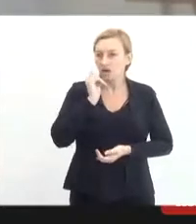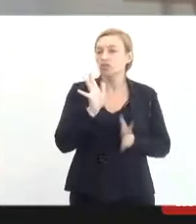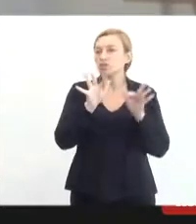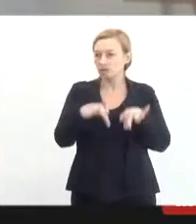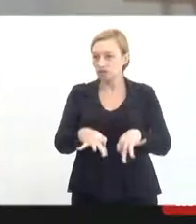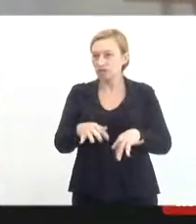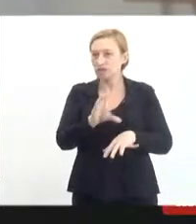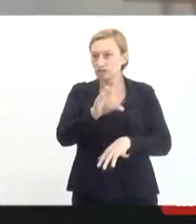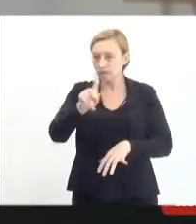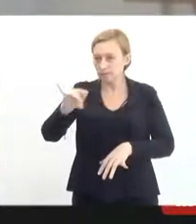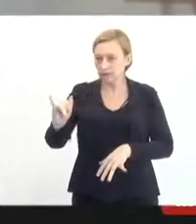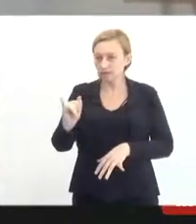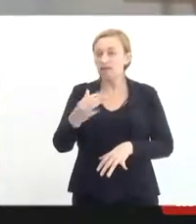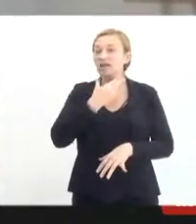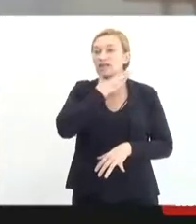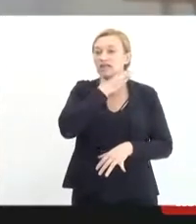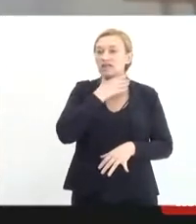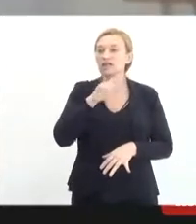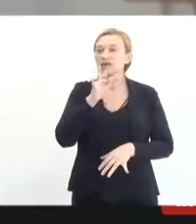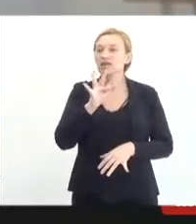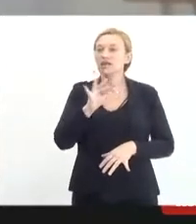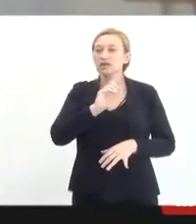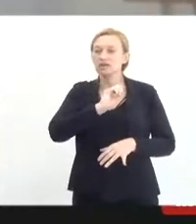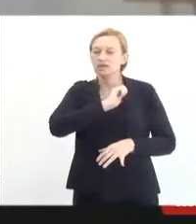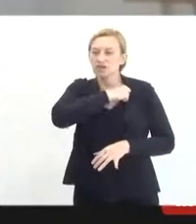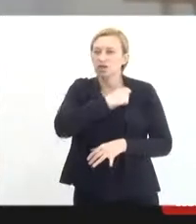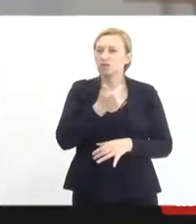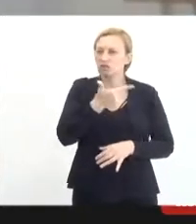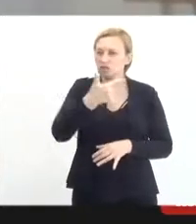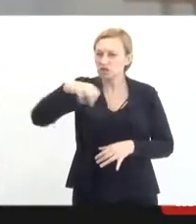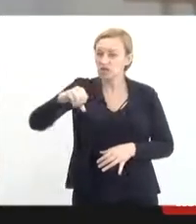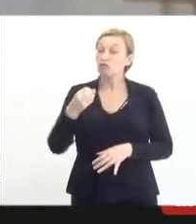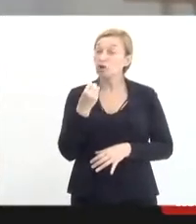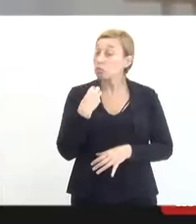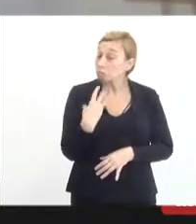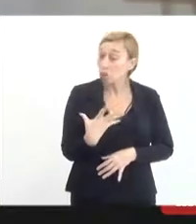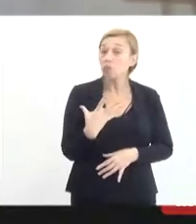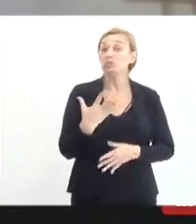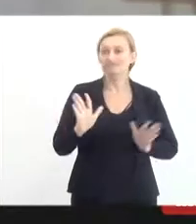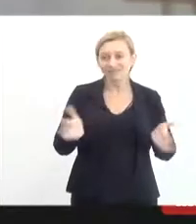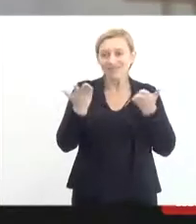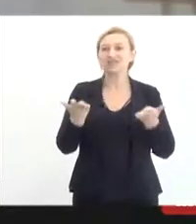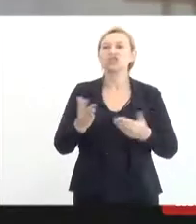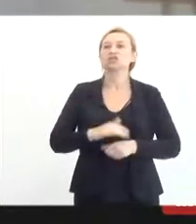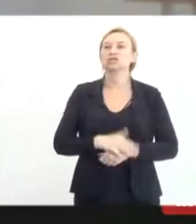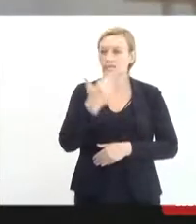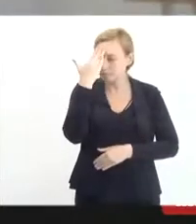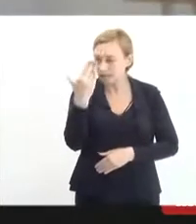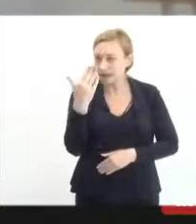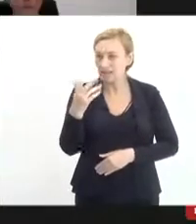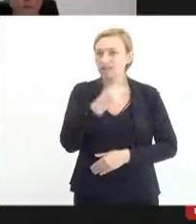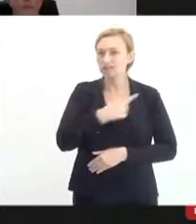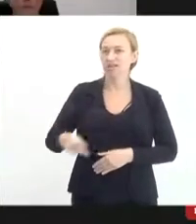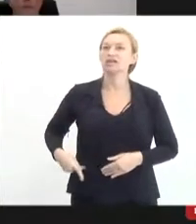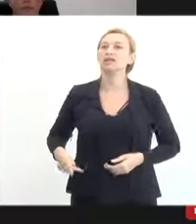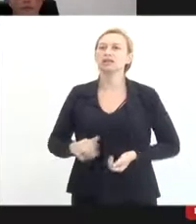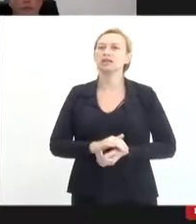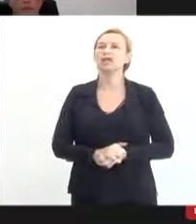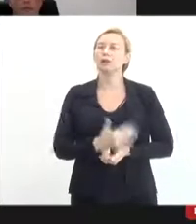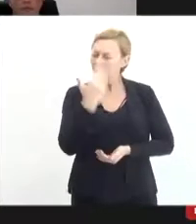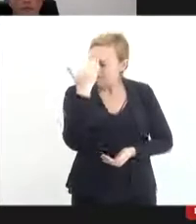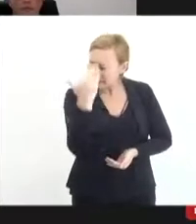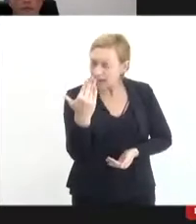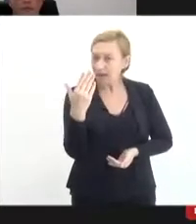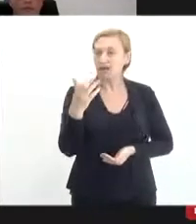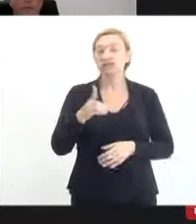da CPI da crise fiscal de 2019 foi muito útil nesse sentido. Obrigado, presidente.